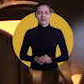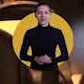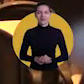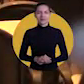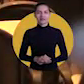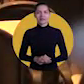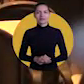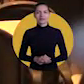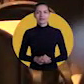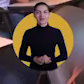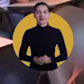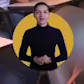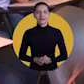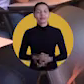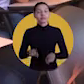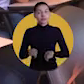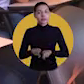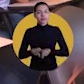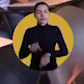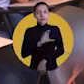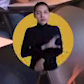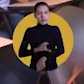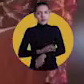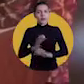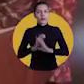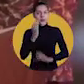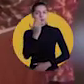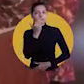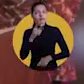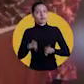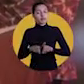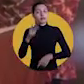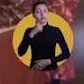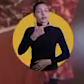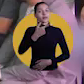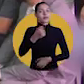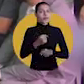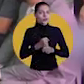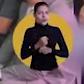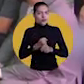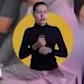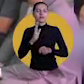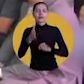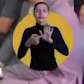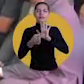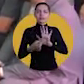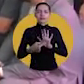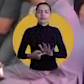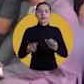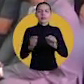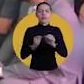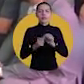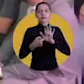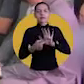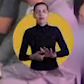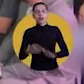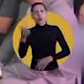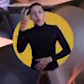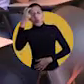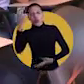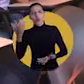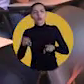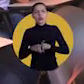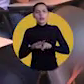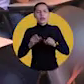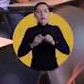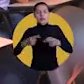Engenharia de Alimentos celebrou 2 décadas de existência com apresentações culturais, debate com egressos e homenagem aos